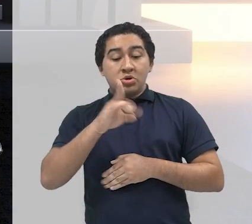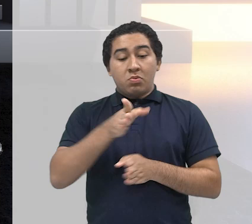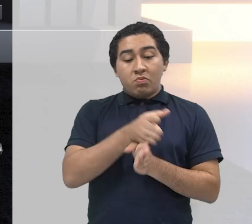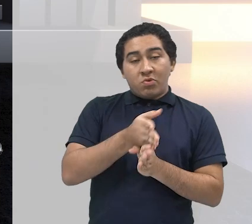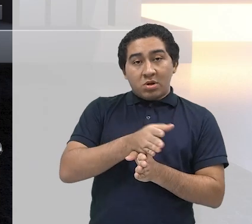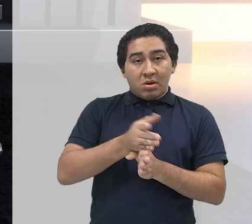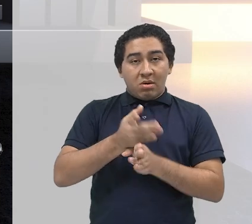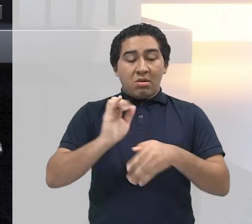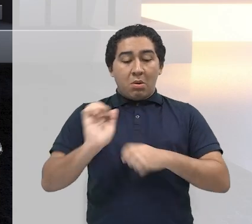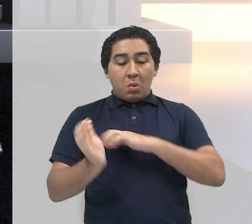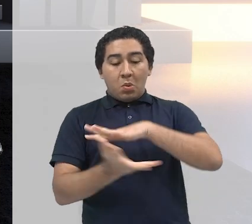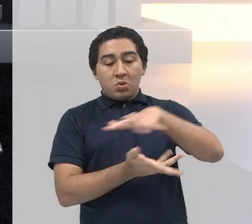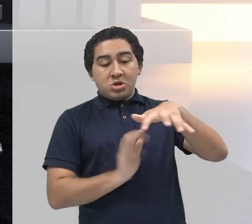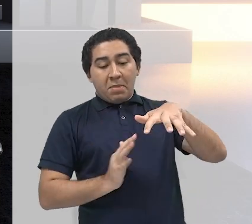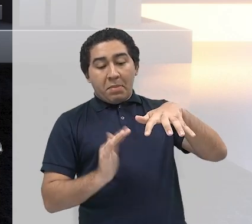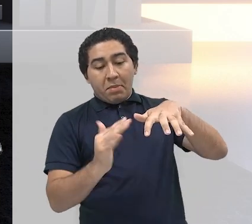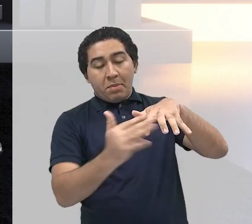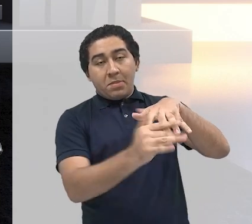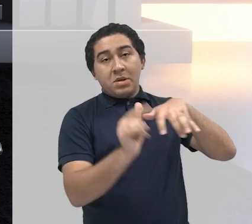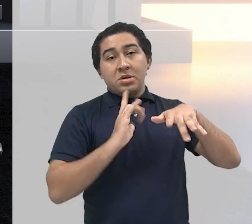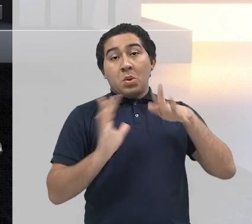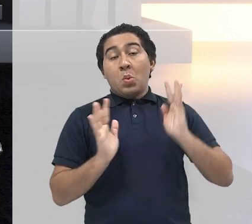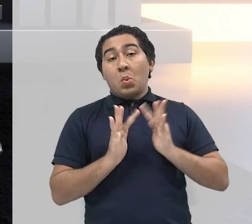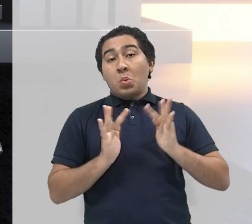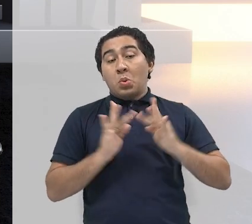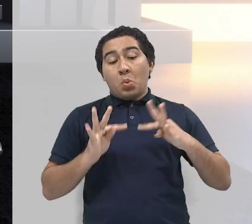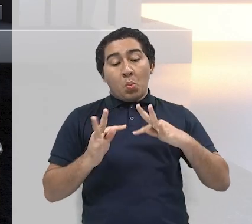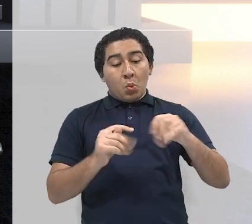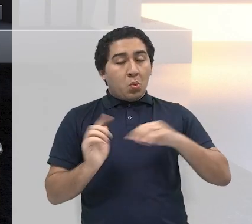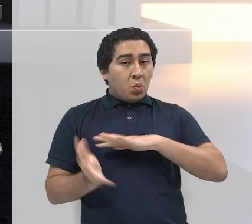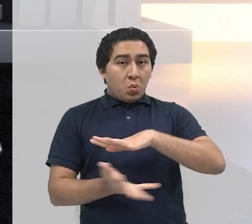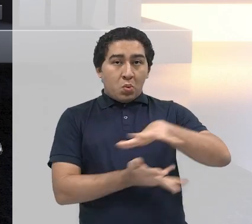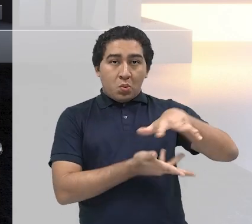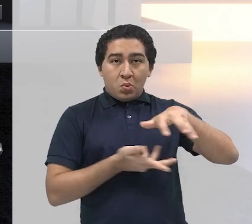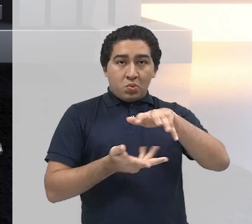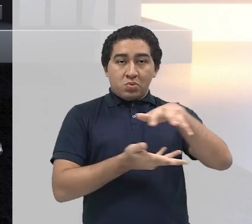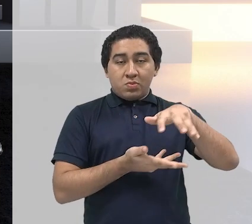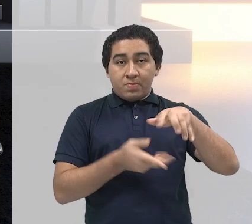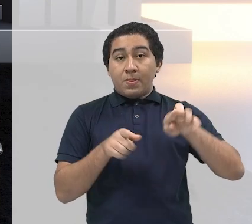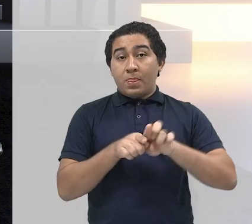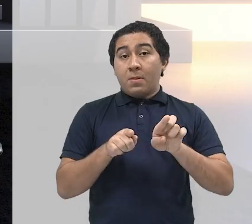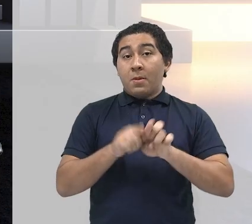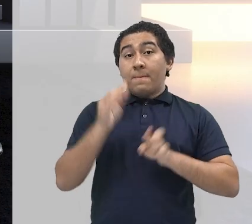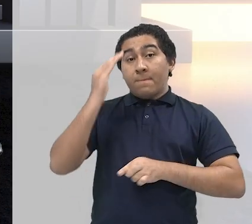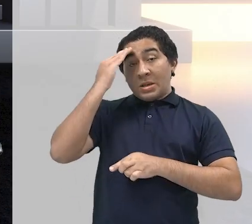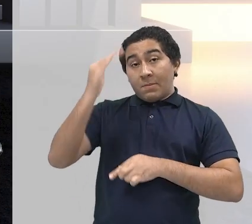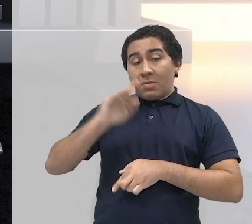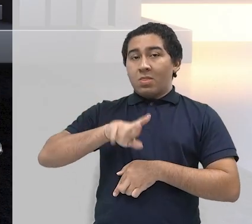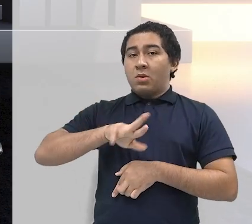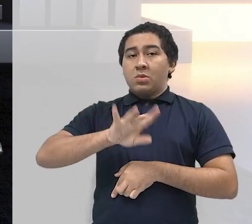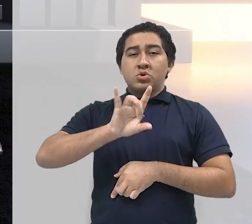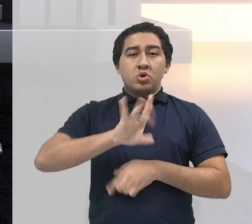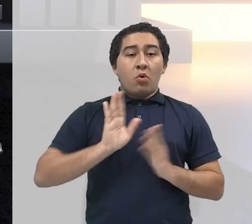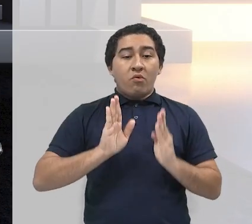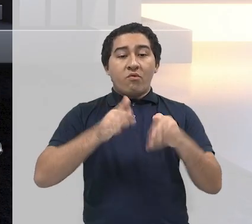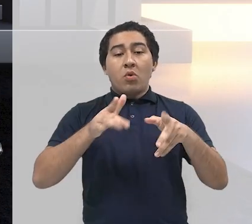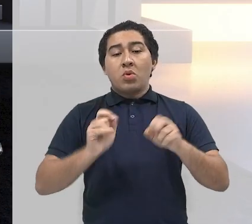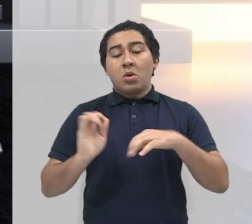continentes, mas que, atinge o mundo todo. E em especial, nós não vamos focar na questão